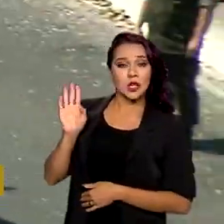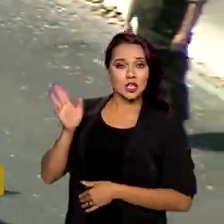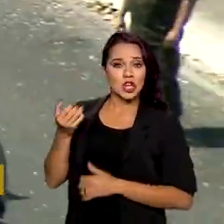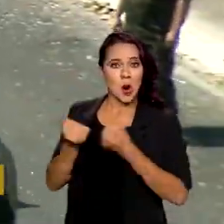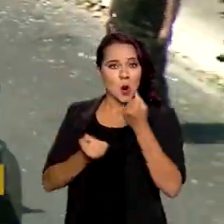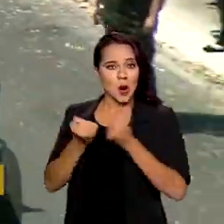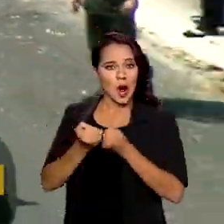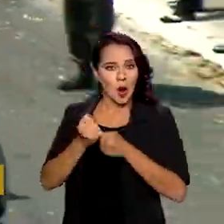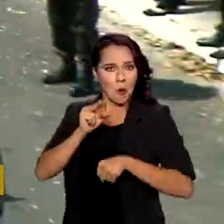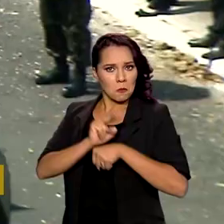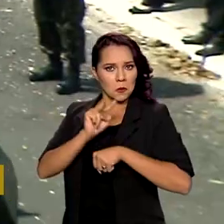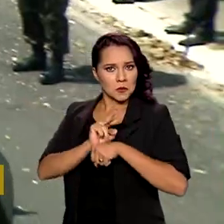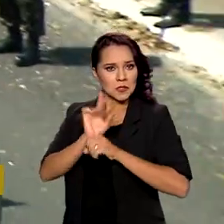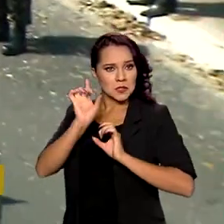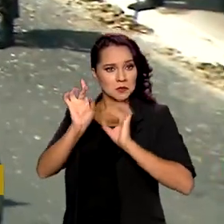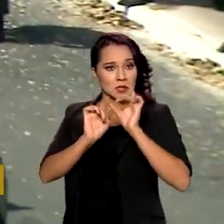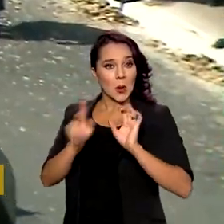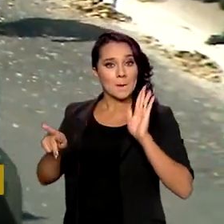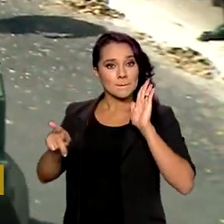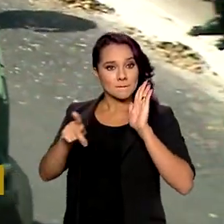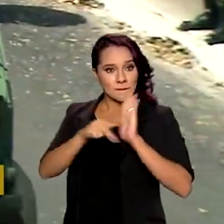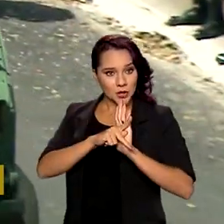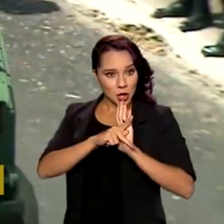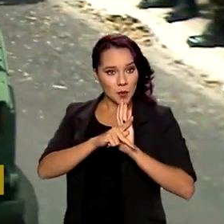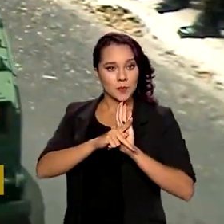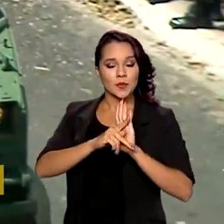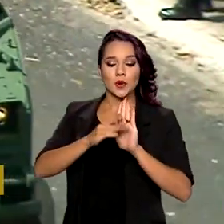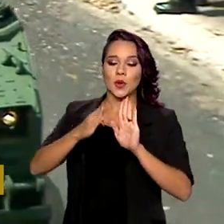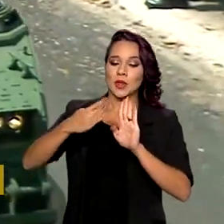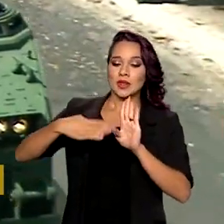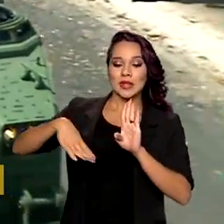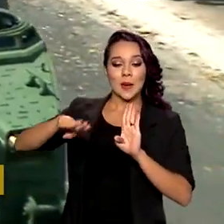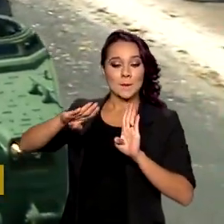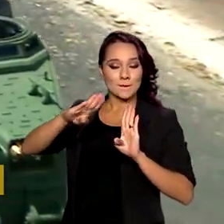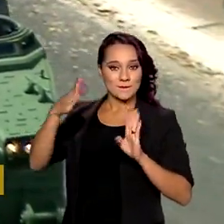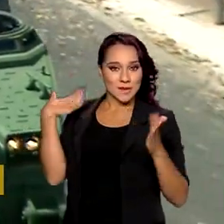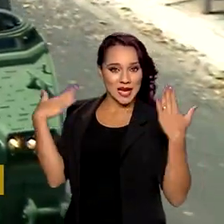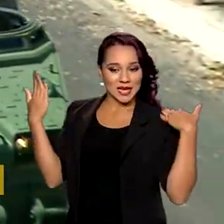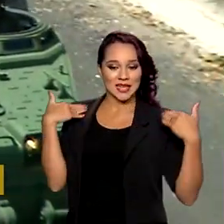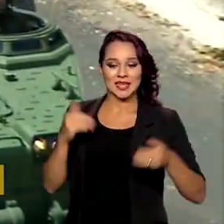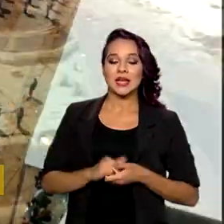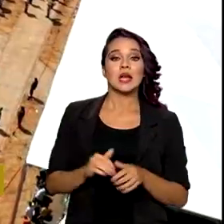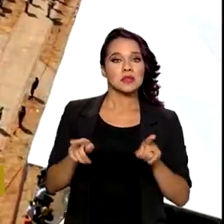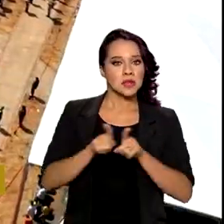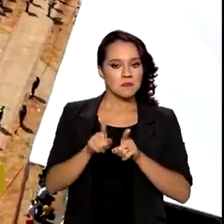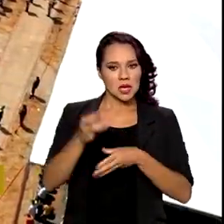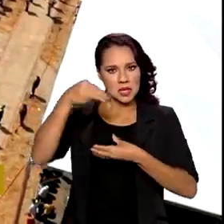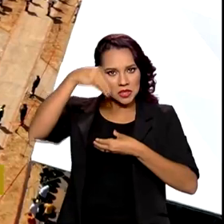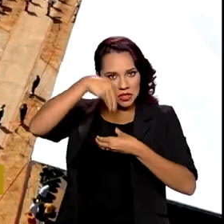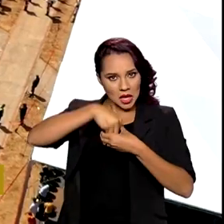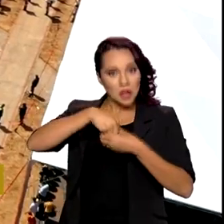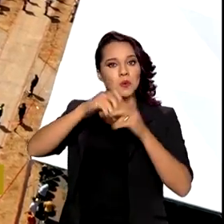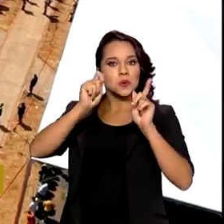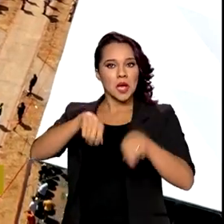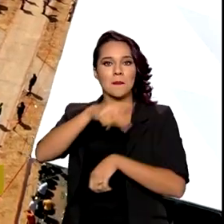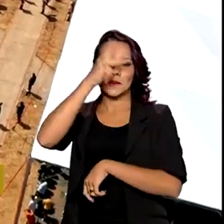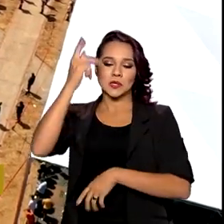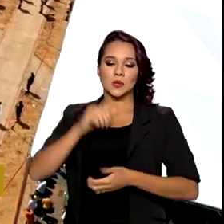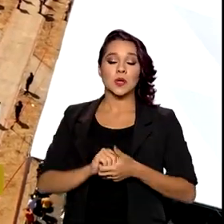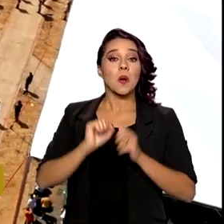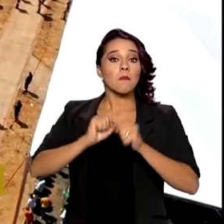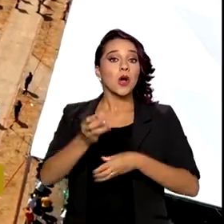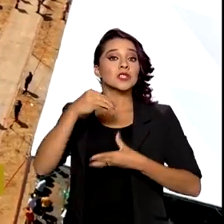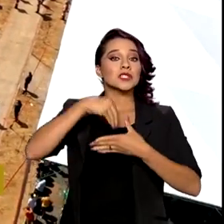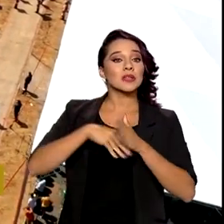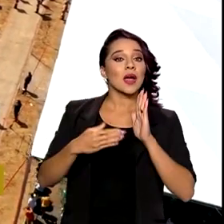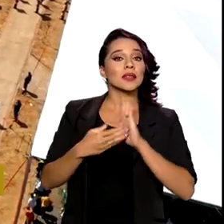blindada especial também da Marinha do Brasil, sob lagarta, é o M113. Também realiza o transporte de pessoal, ela pode transportar